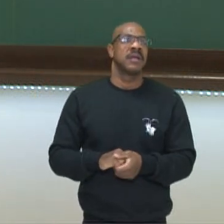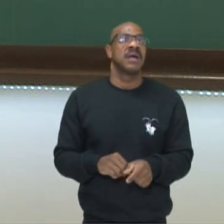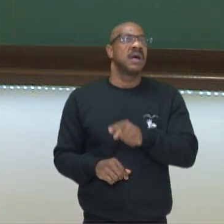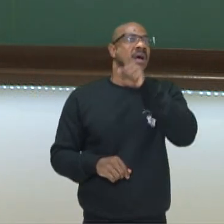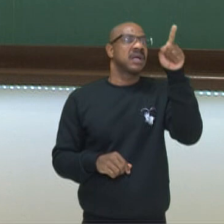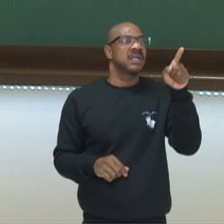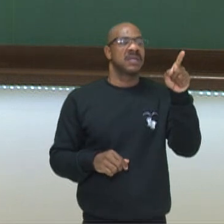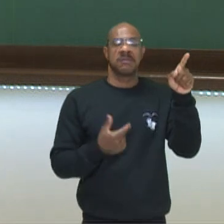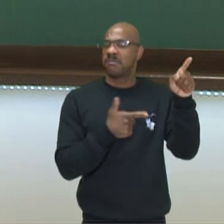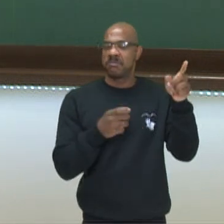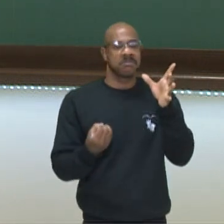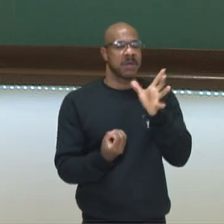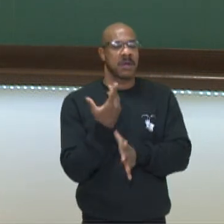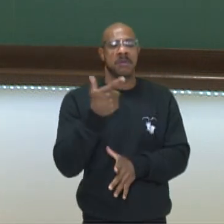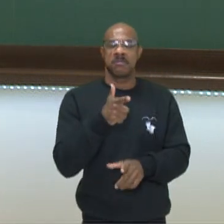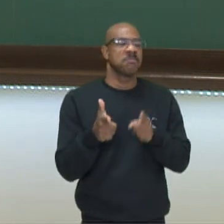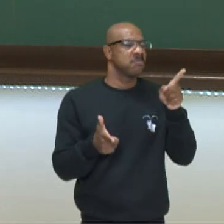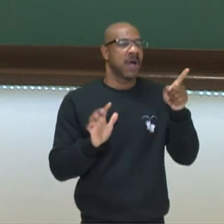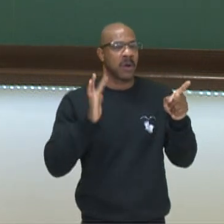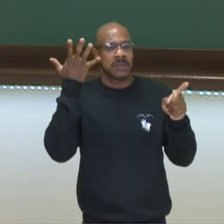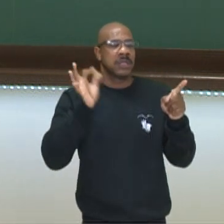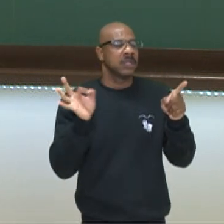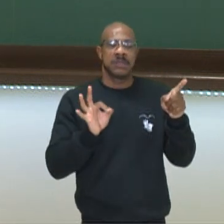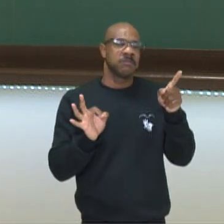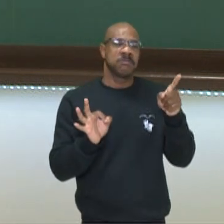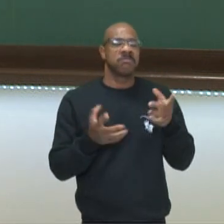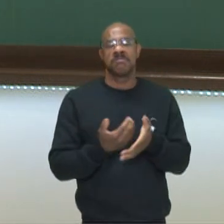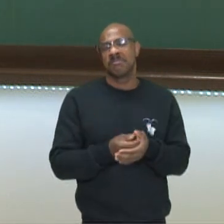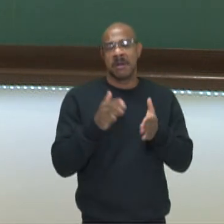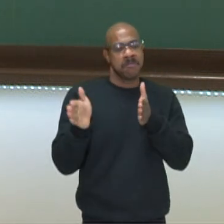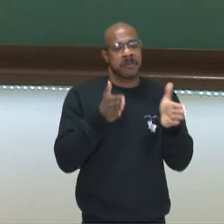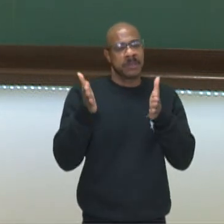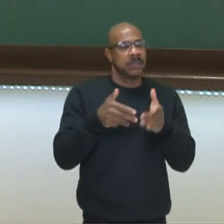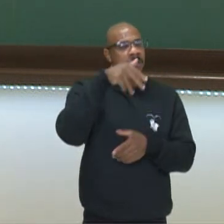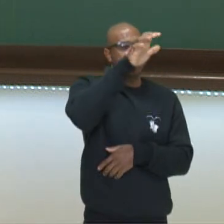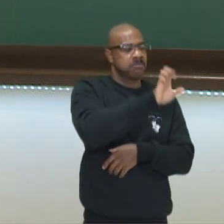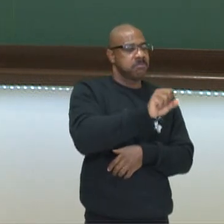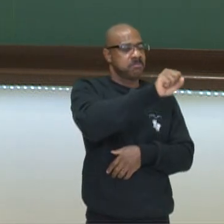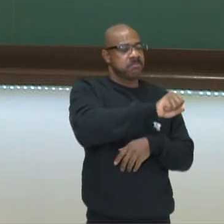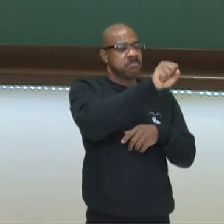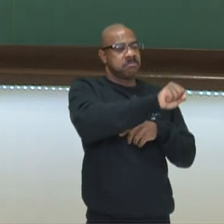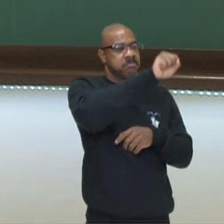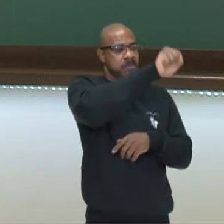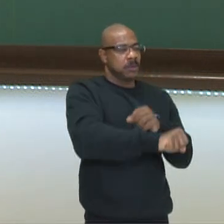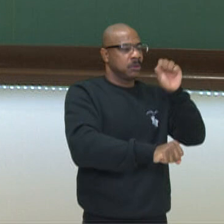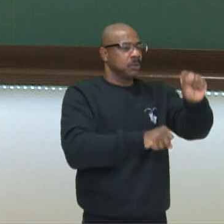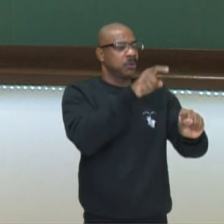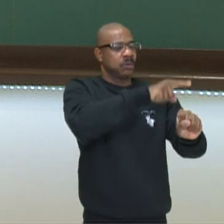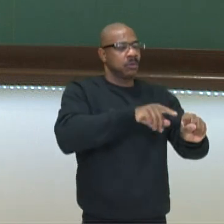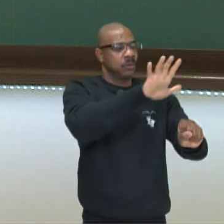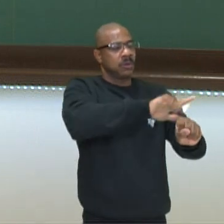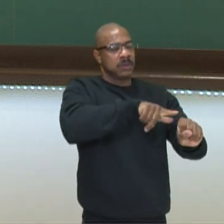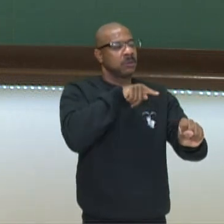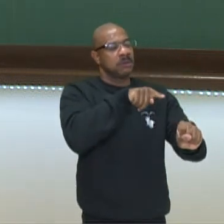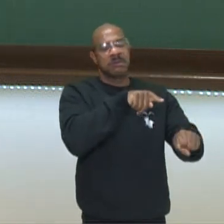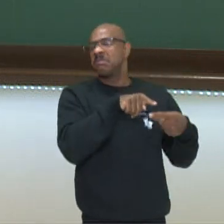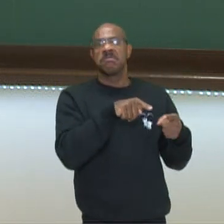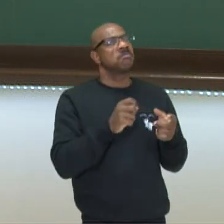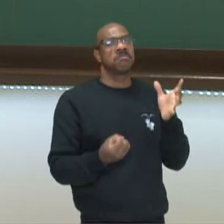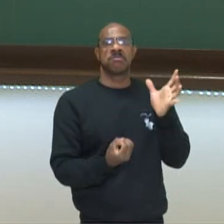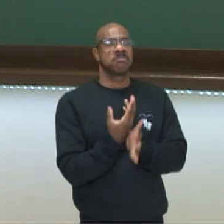acontecia aqui mais nessas colônias do sul, uma produção mais tropical, né? Uma produção latifundiária, monocultor, que atendia